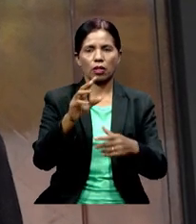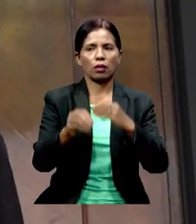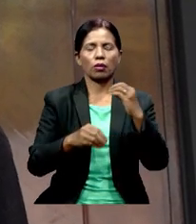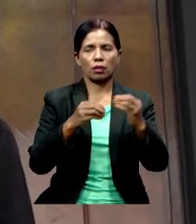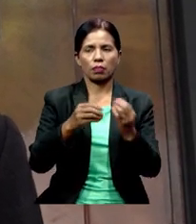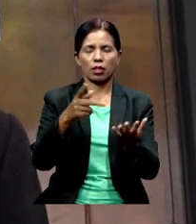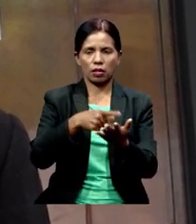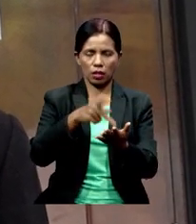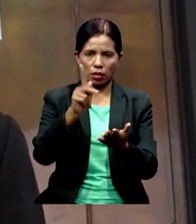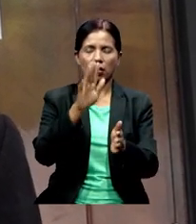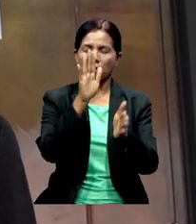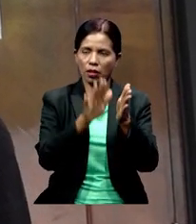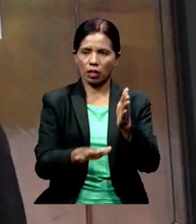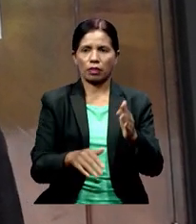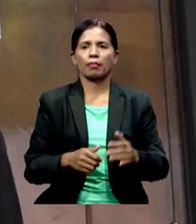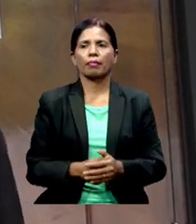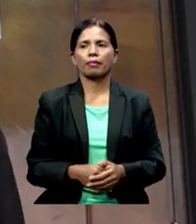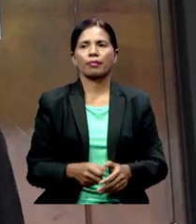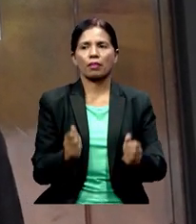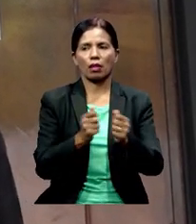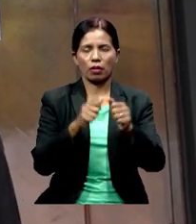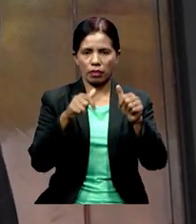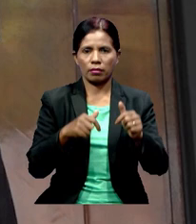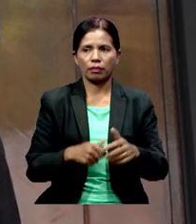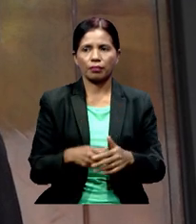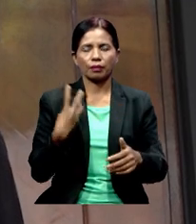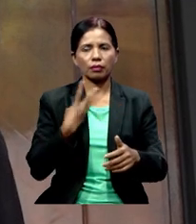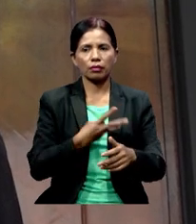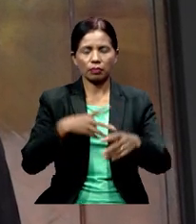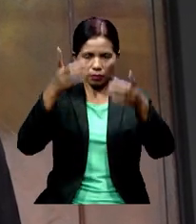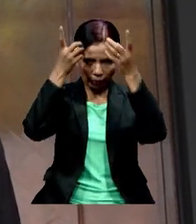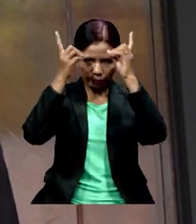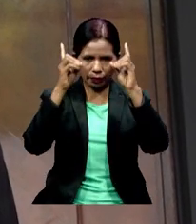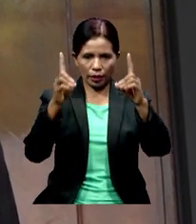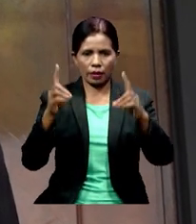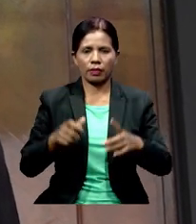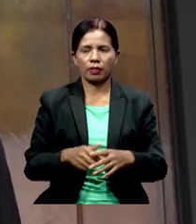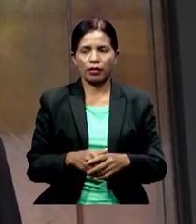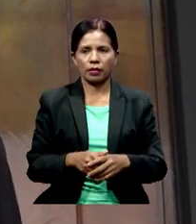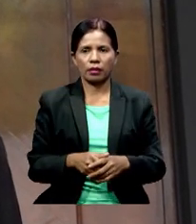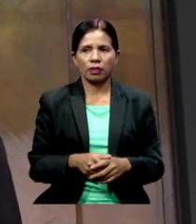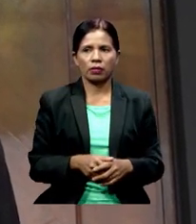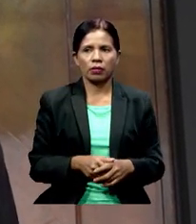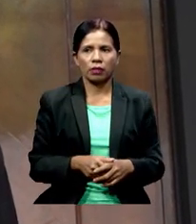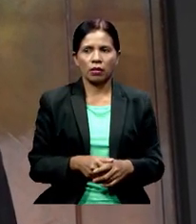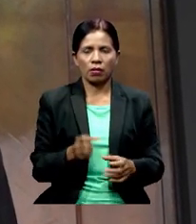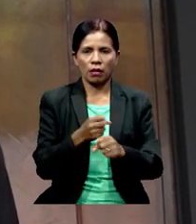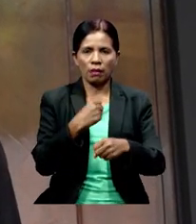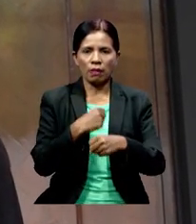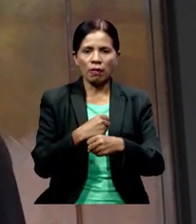custo. Quando, né? A Medicina, durante ne alo ona